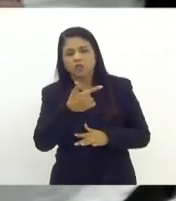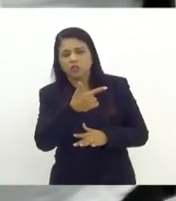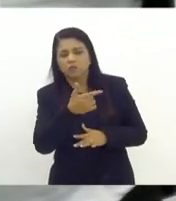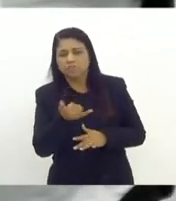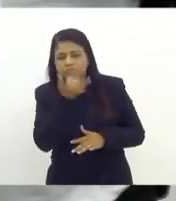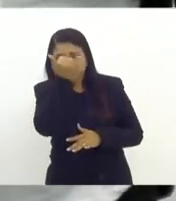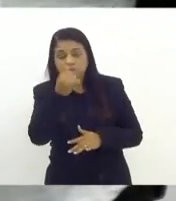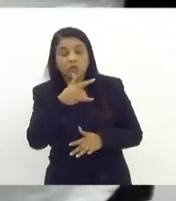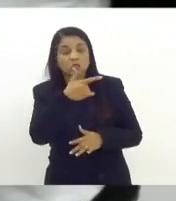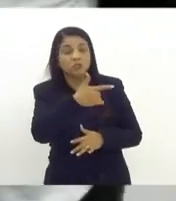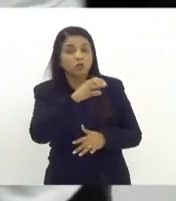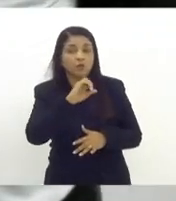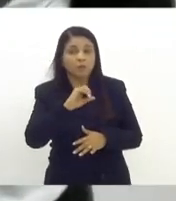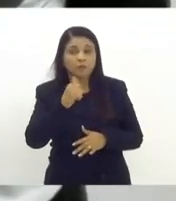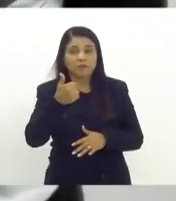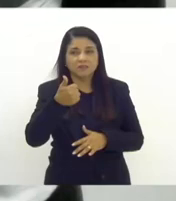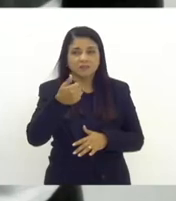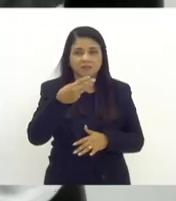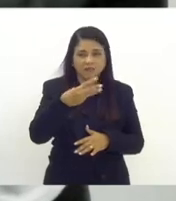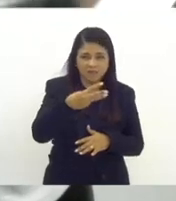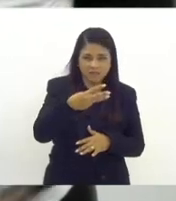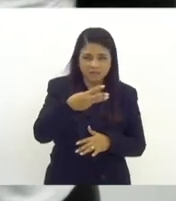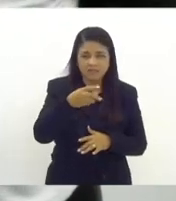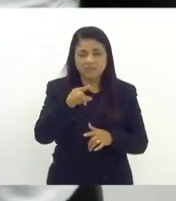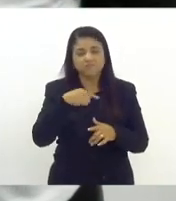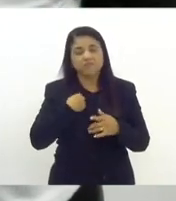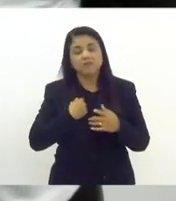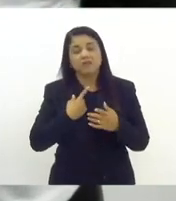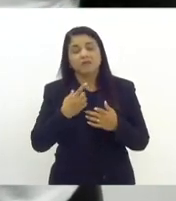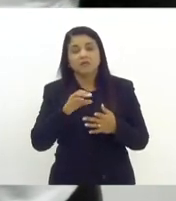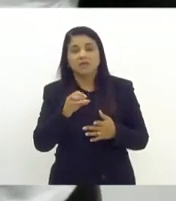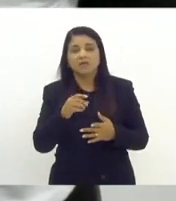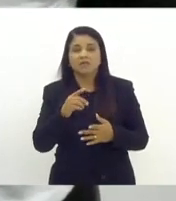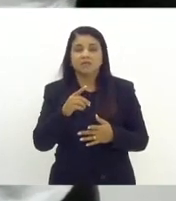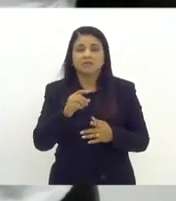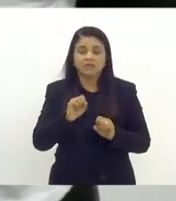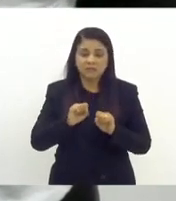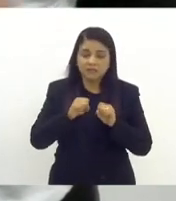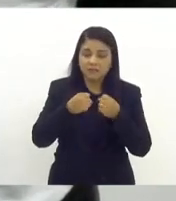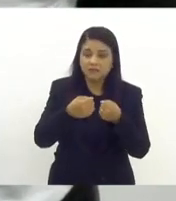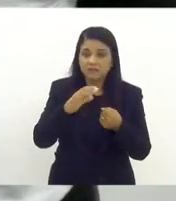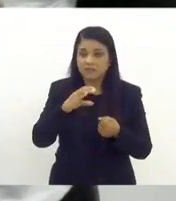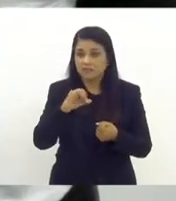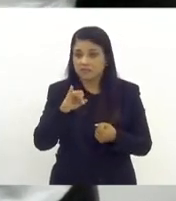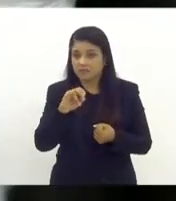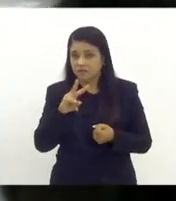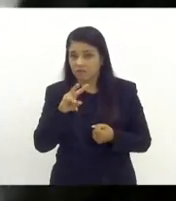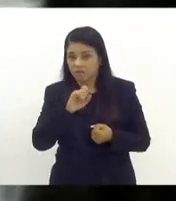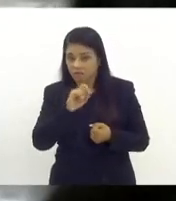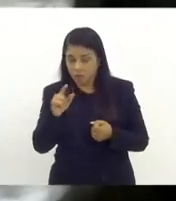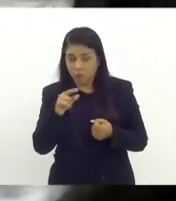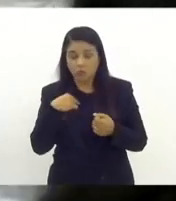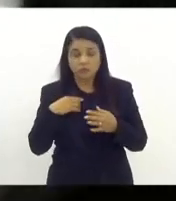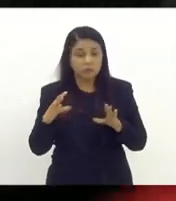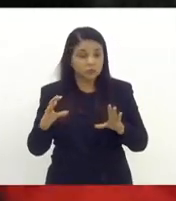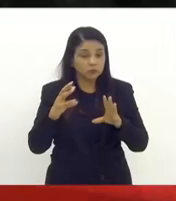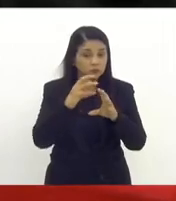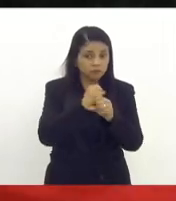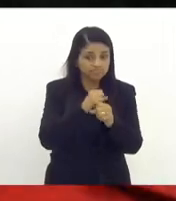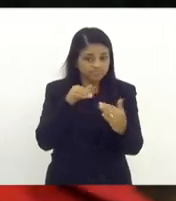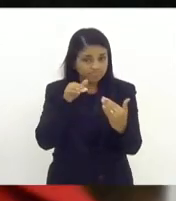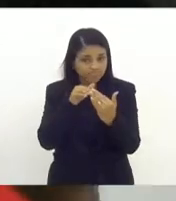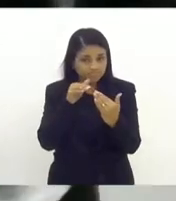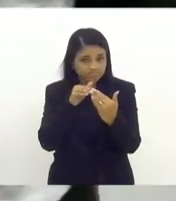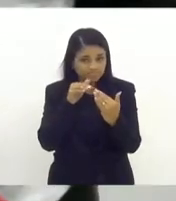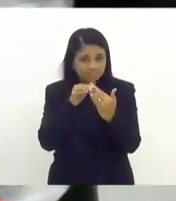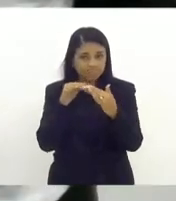em relação a 013 é 080 Defesa Civil etc é a conclusão que todos chegaram todas as forças públicas antes